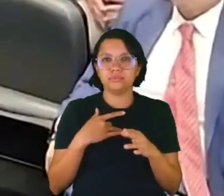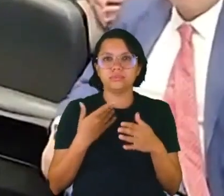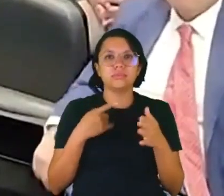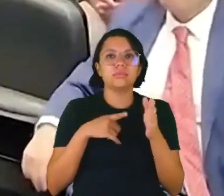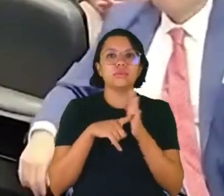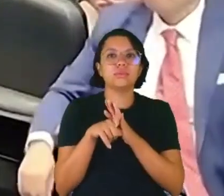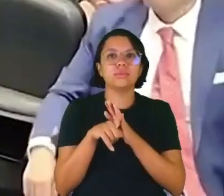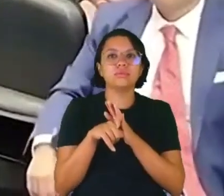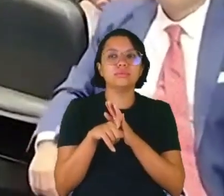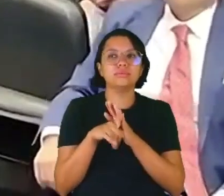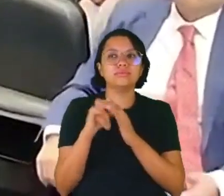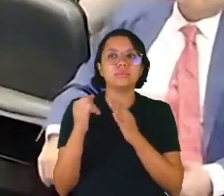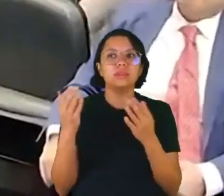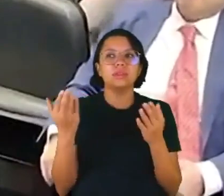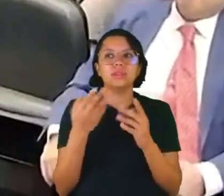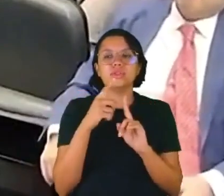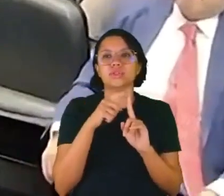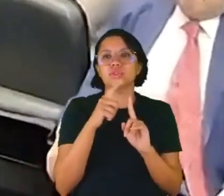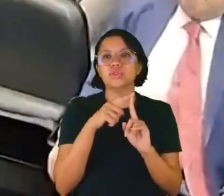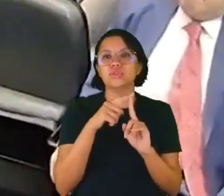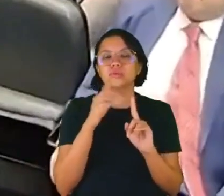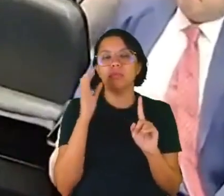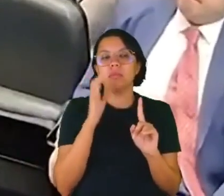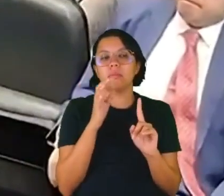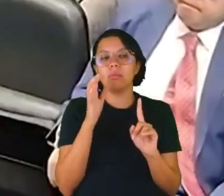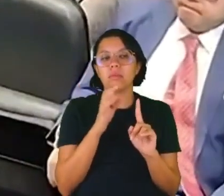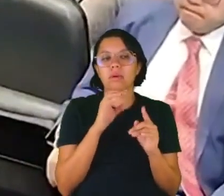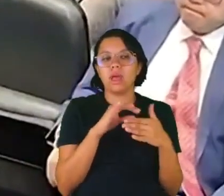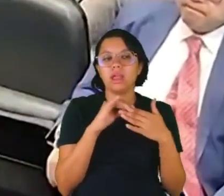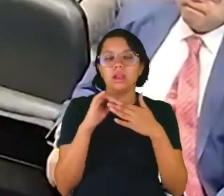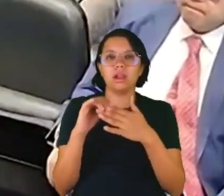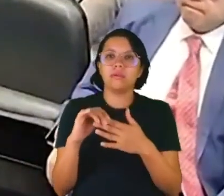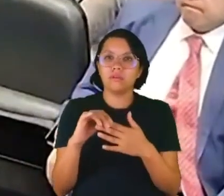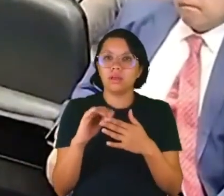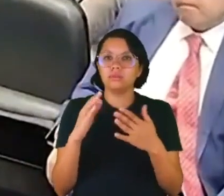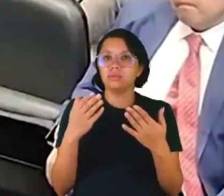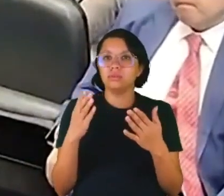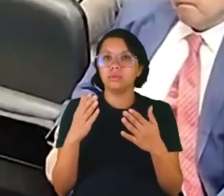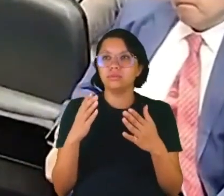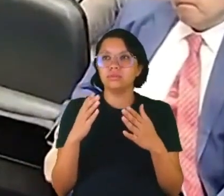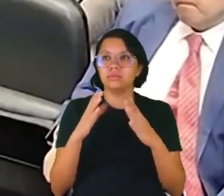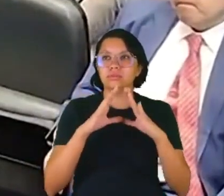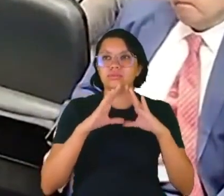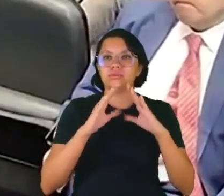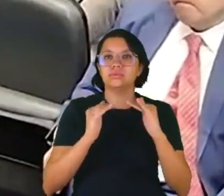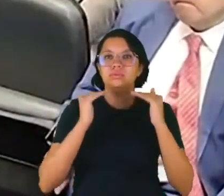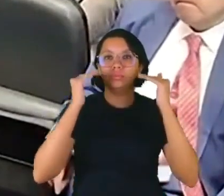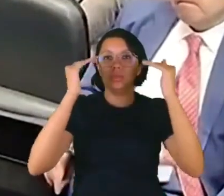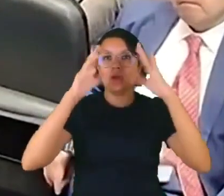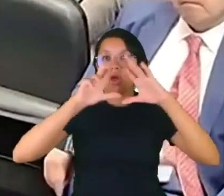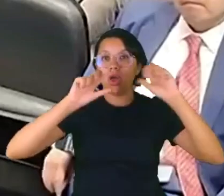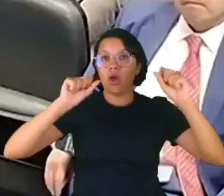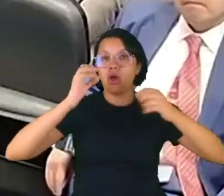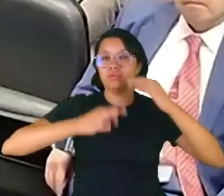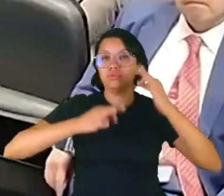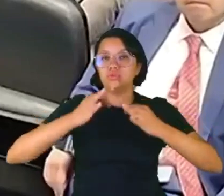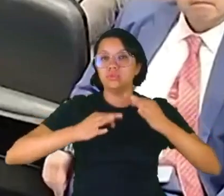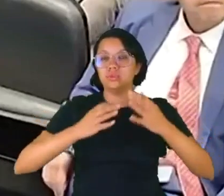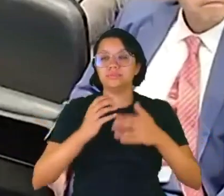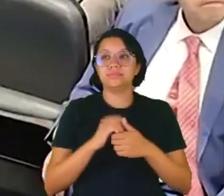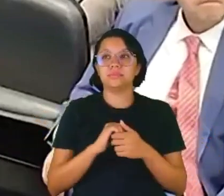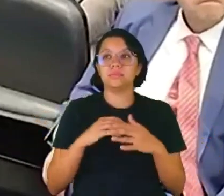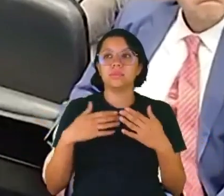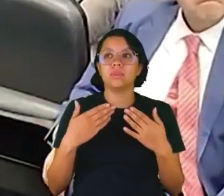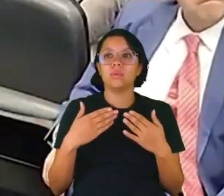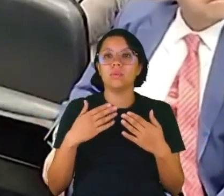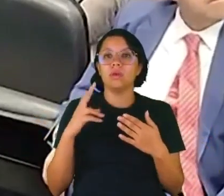se esse tipo de reflexo é levado em conta no tribunal, lá no Superior Tribunal de Justiça, que é o seguinte: quando